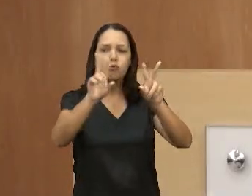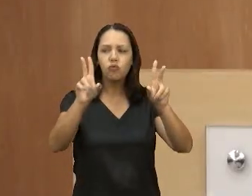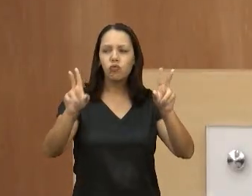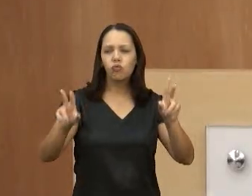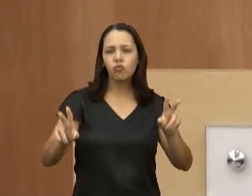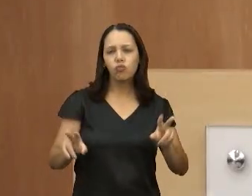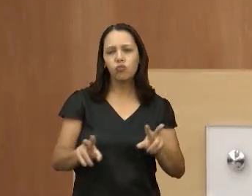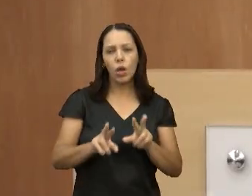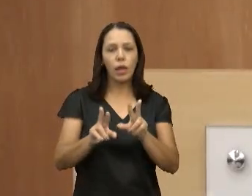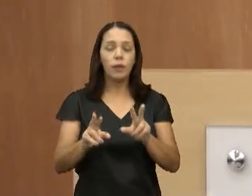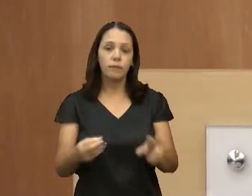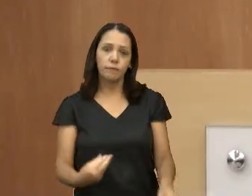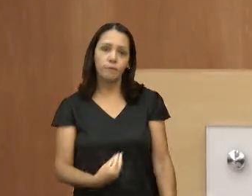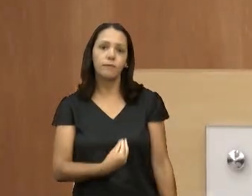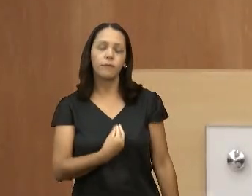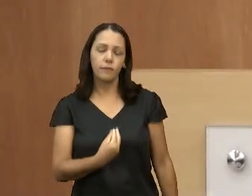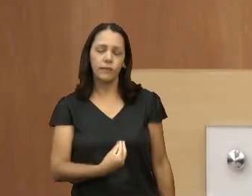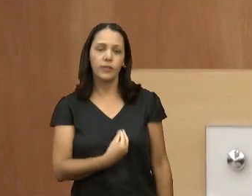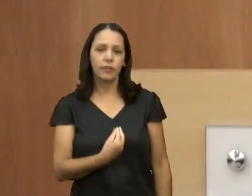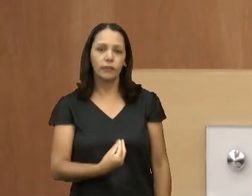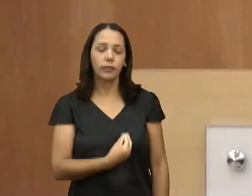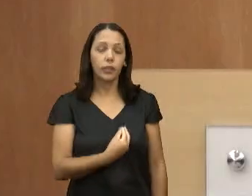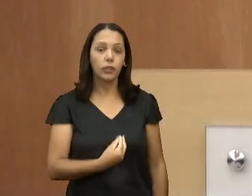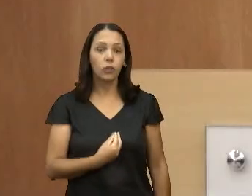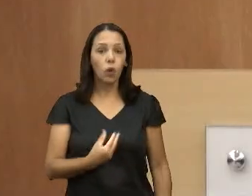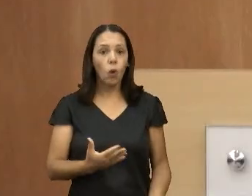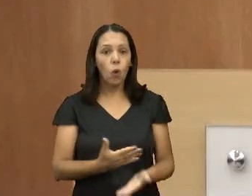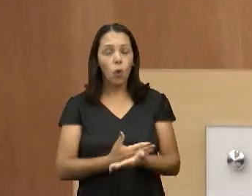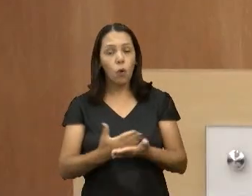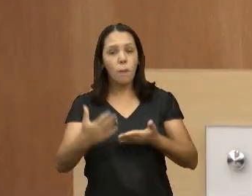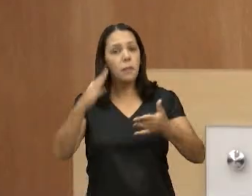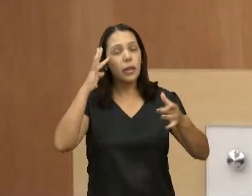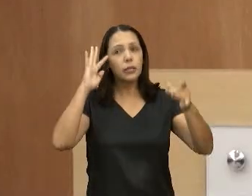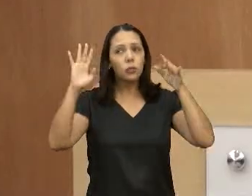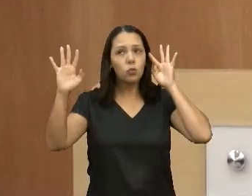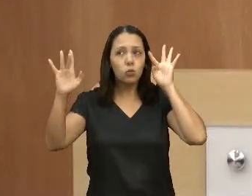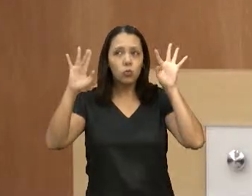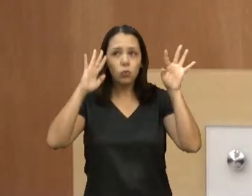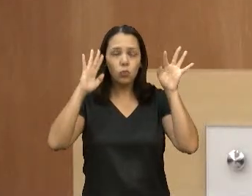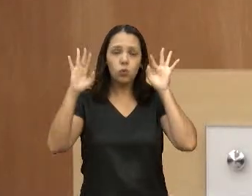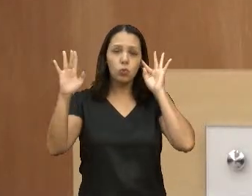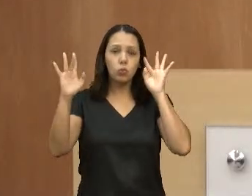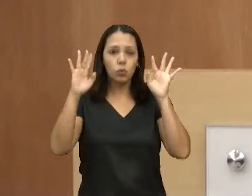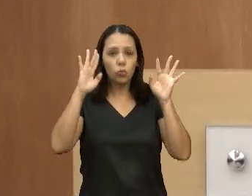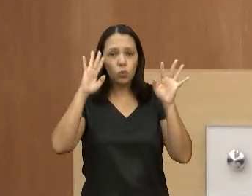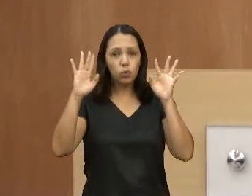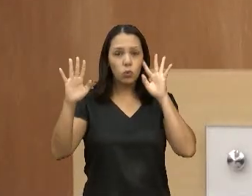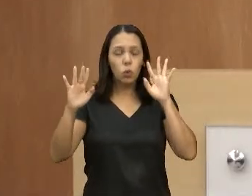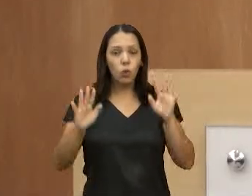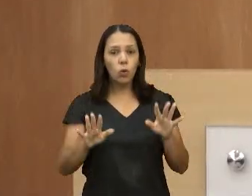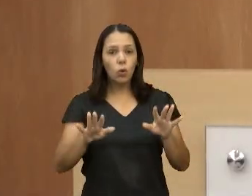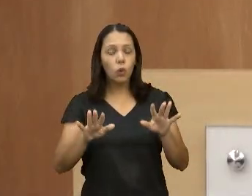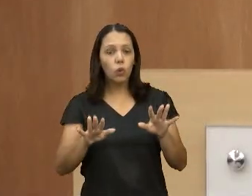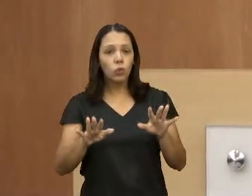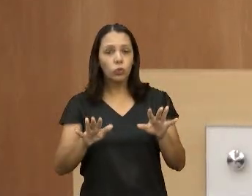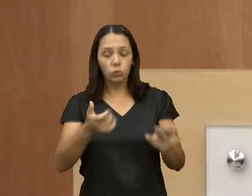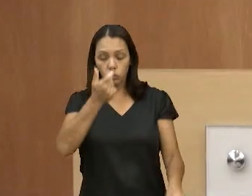diversa, ela é viva. Ela nasce dos sonhos, das nossas feridas, do que